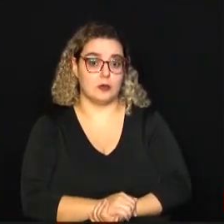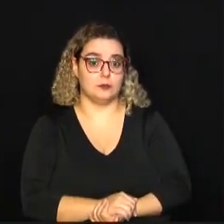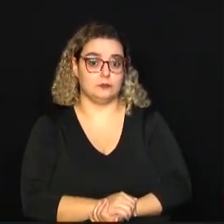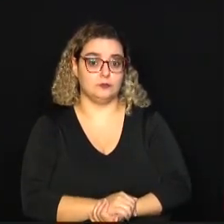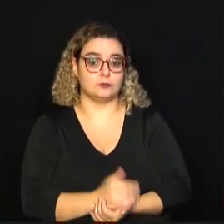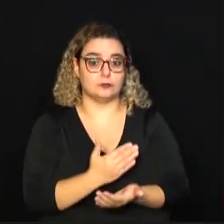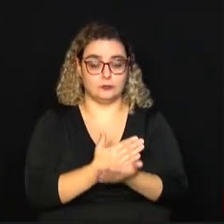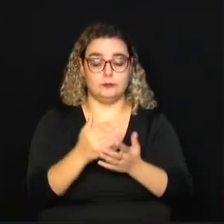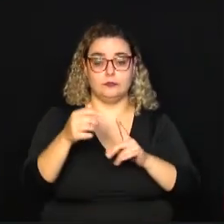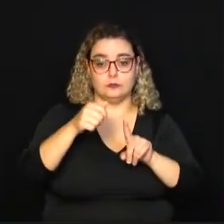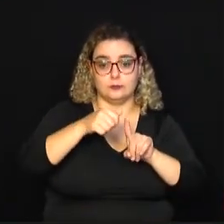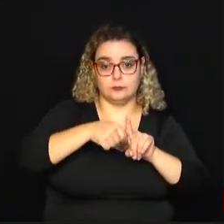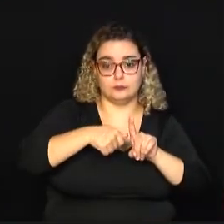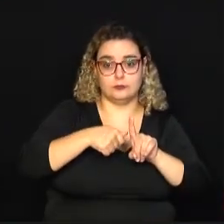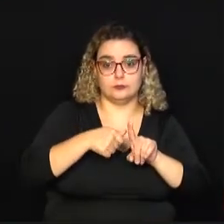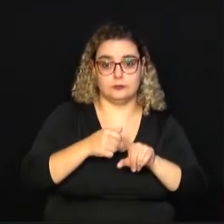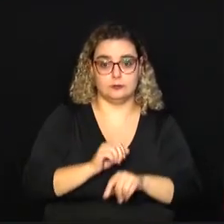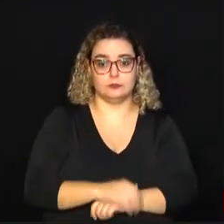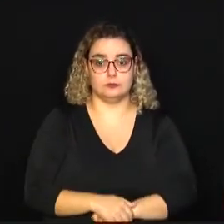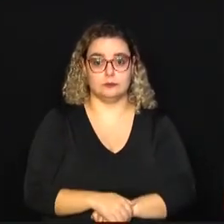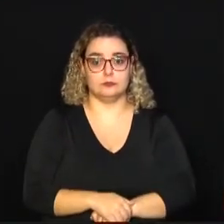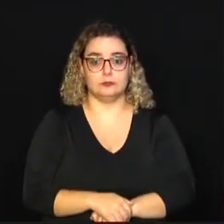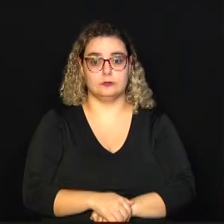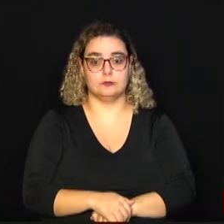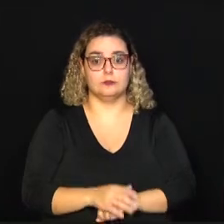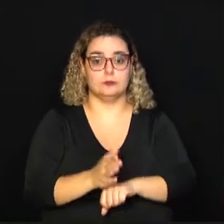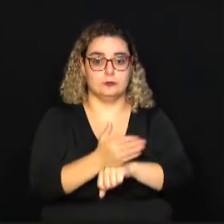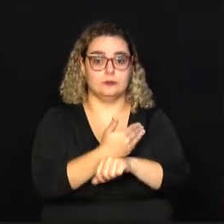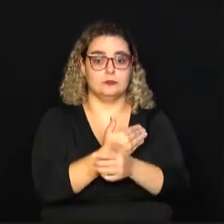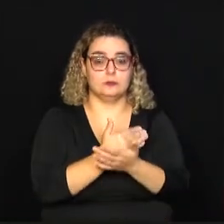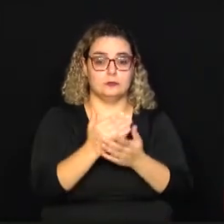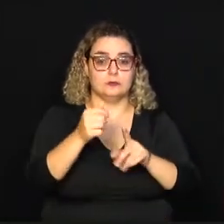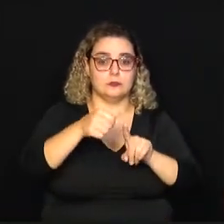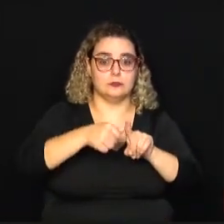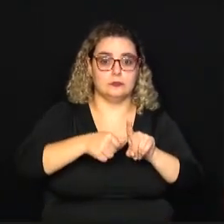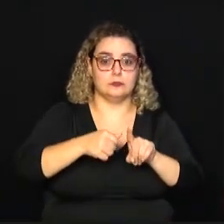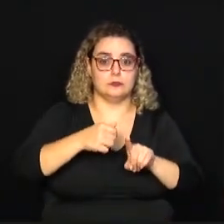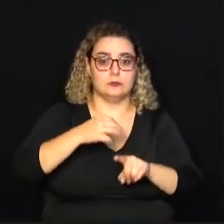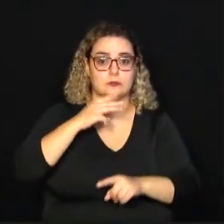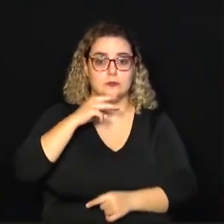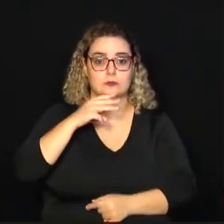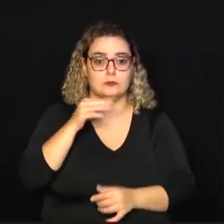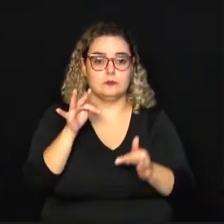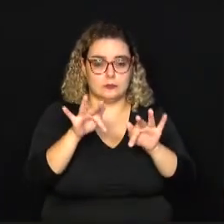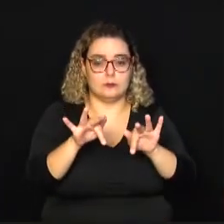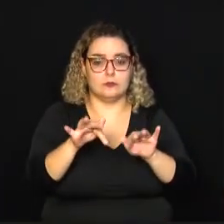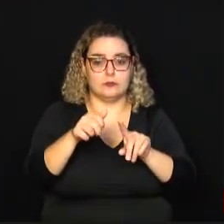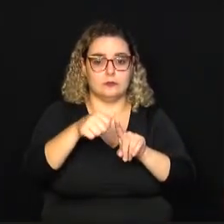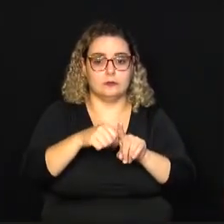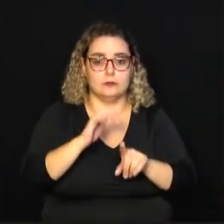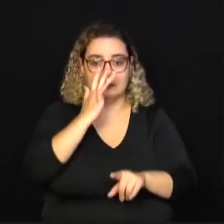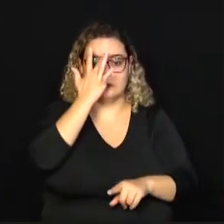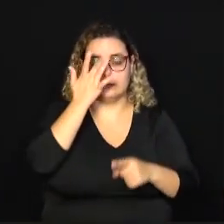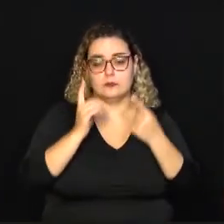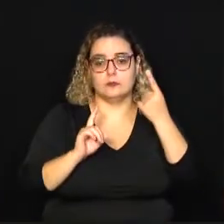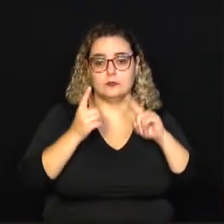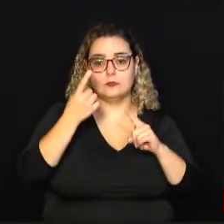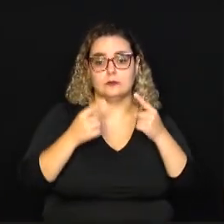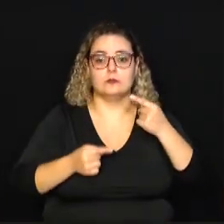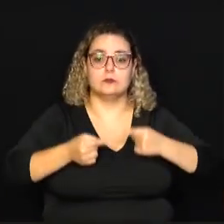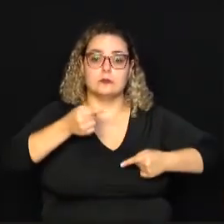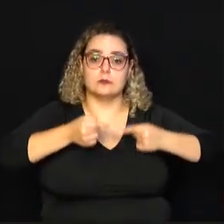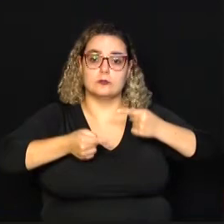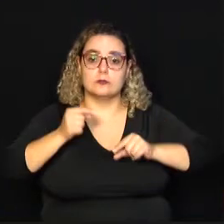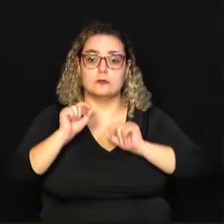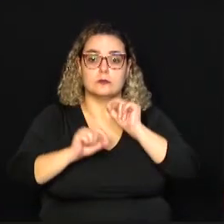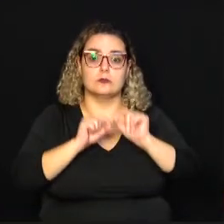do mês, aí, antes de iniciar março, né, final de fevereiro, a luta aqui foi na discussão